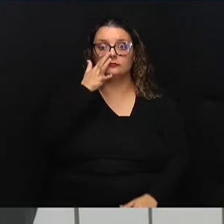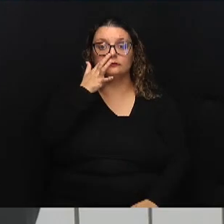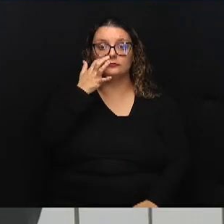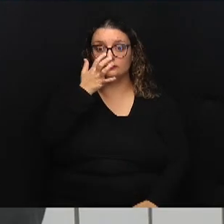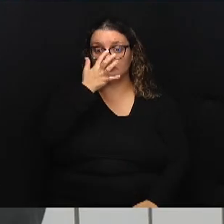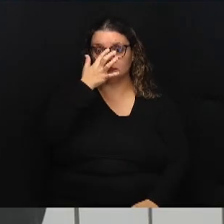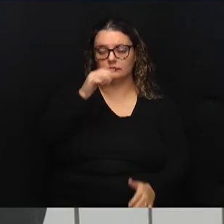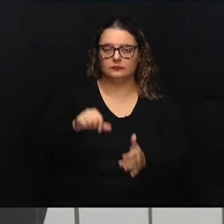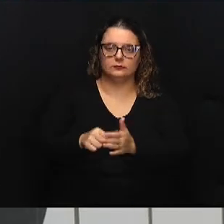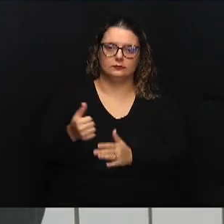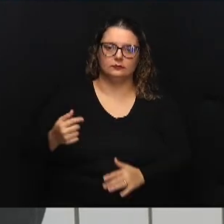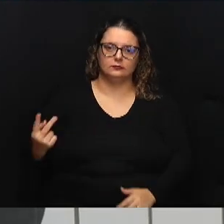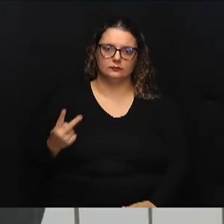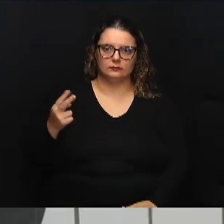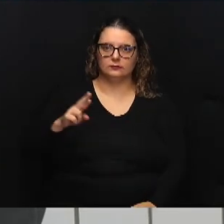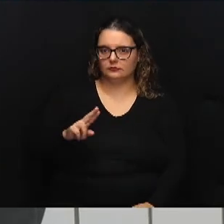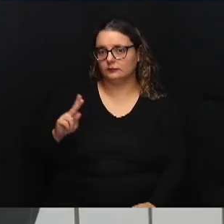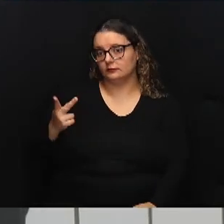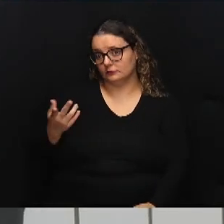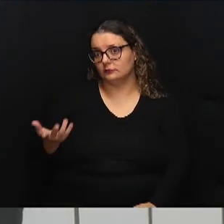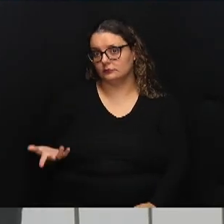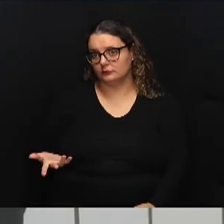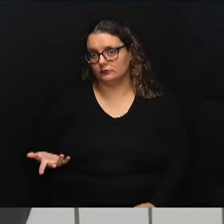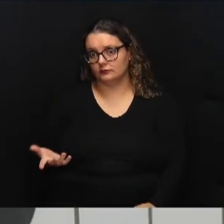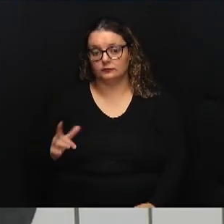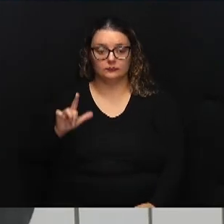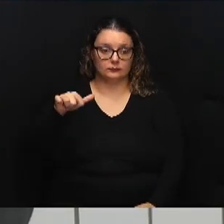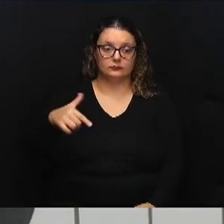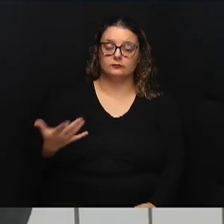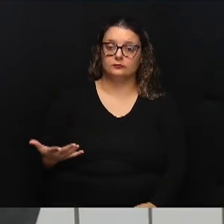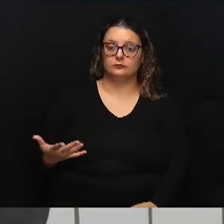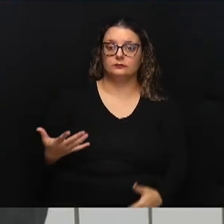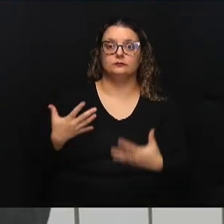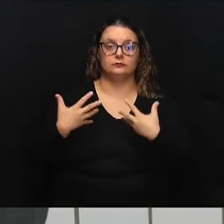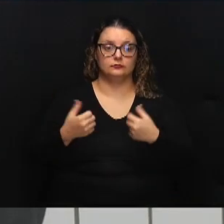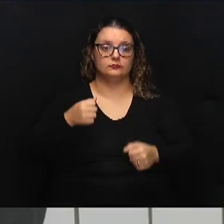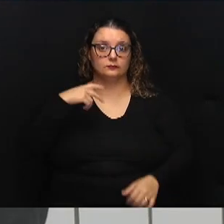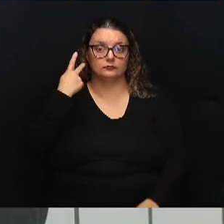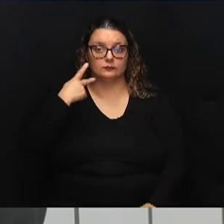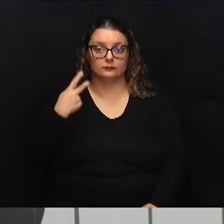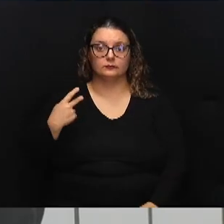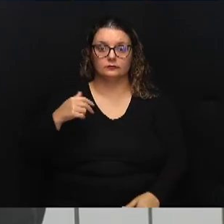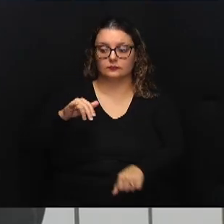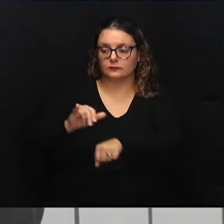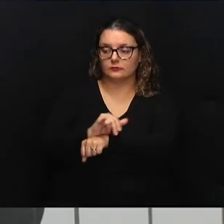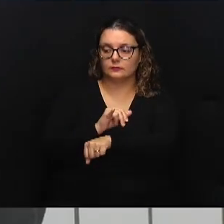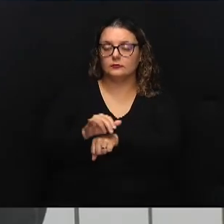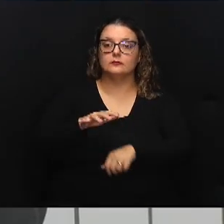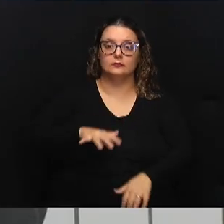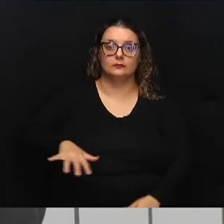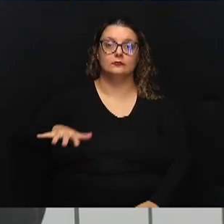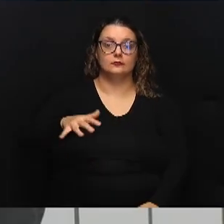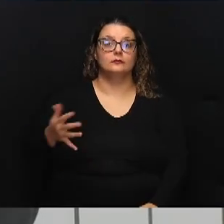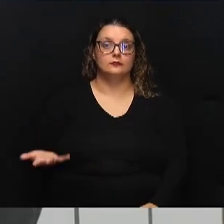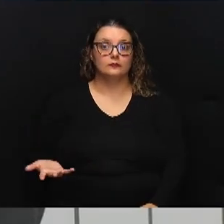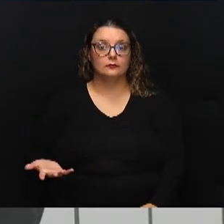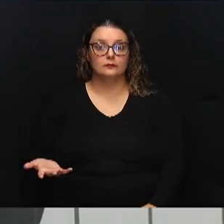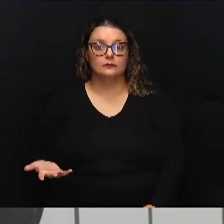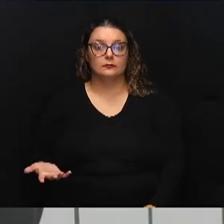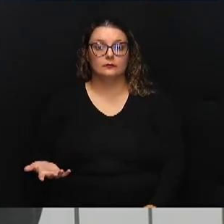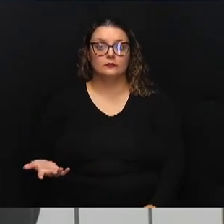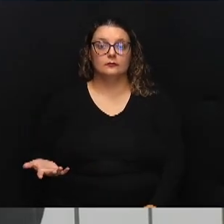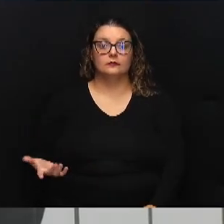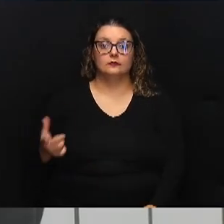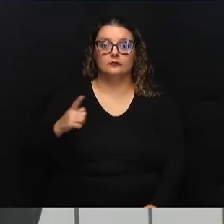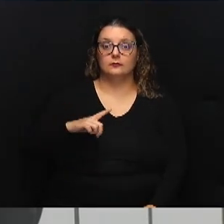valorizar mais a área de recursos humanos e depois adotar uma política estratégica dessa área, né? Ter